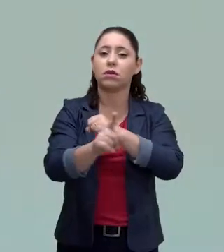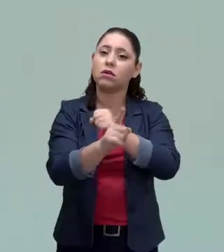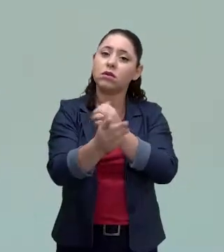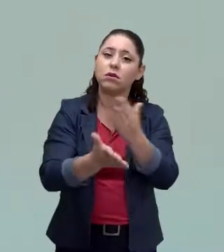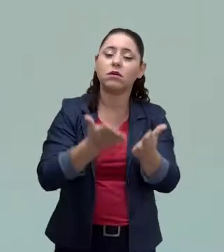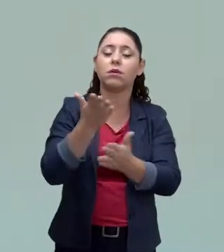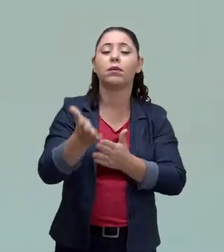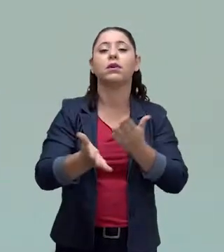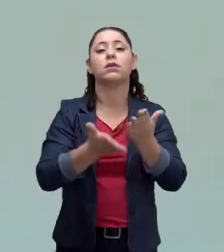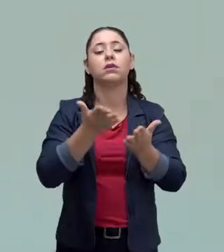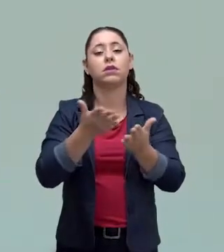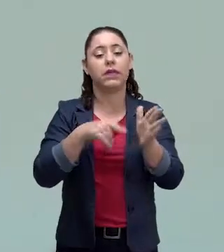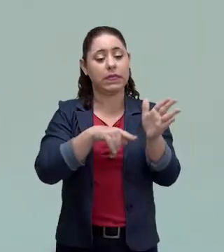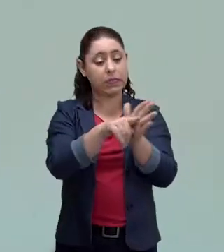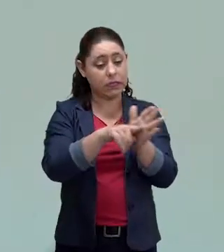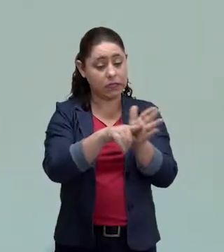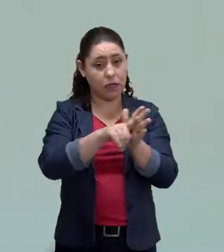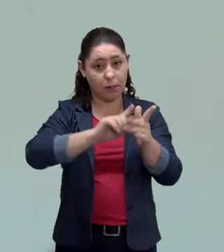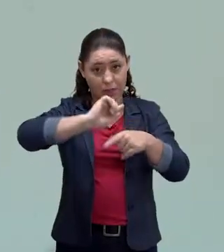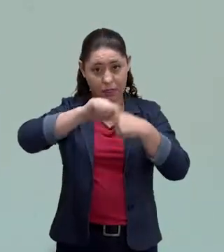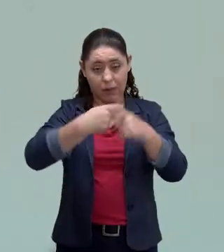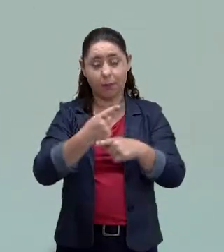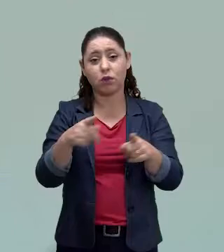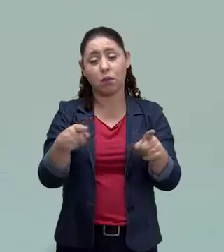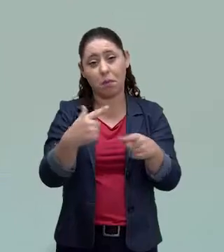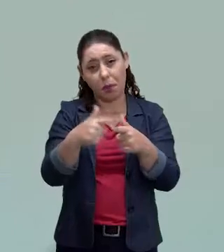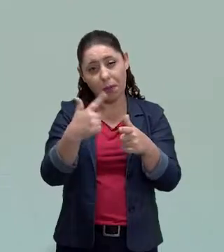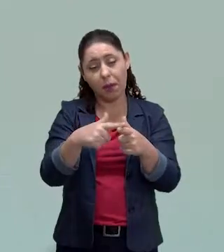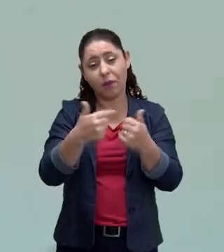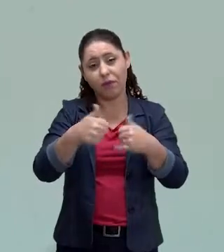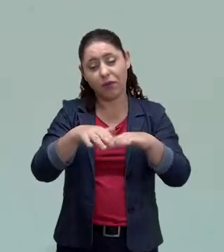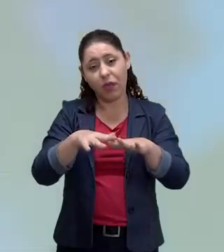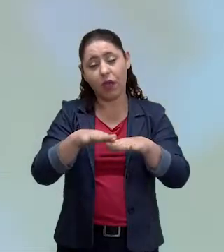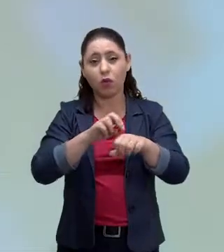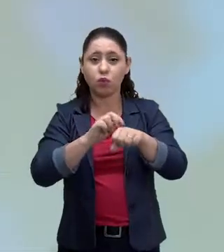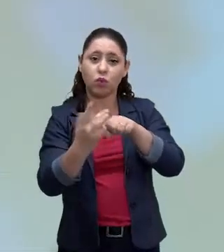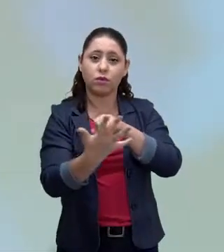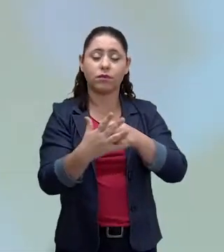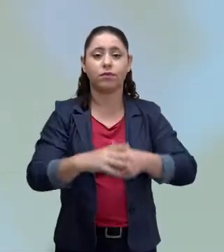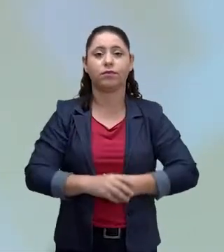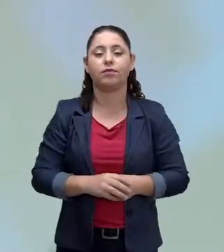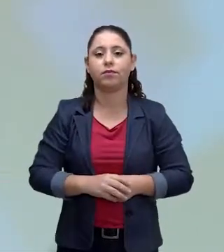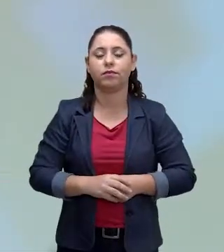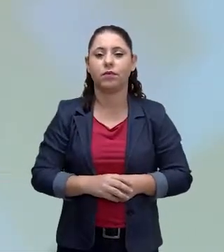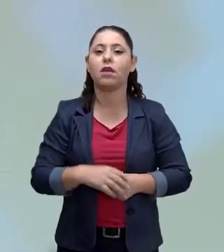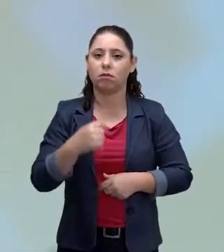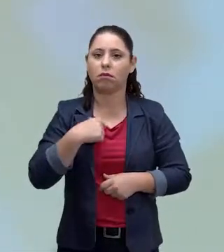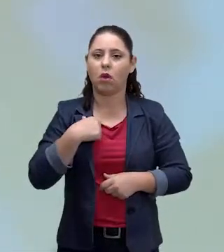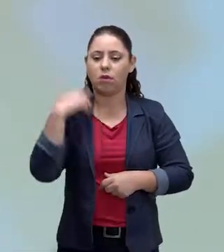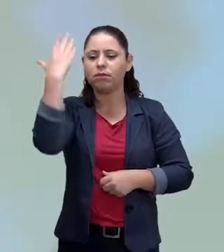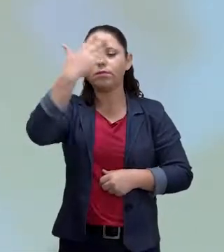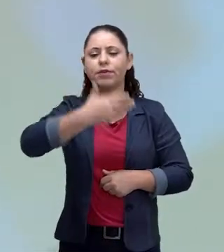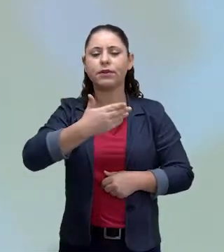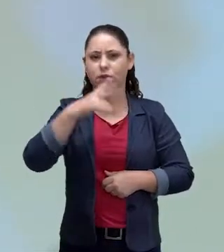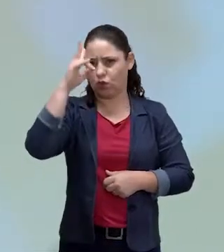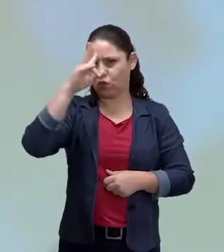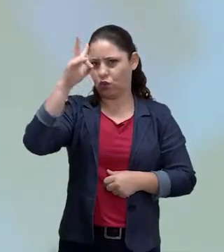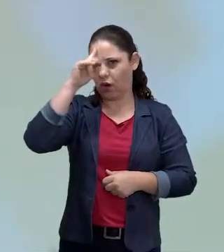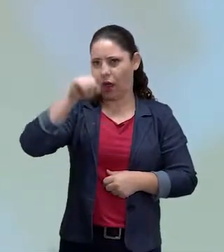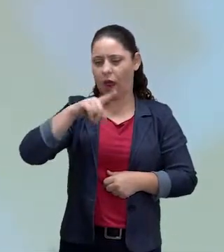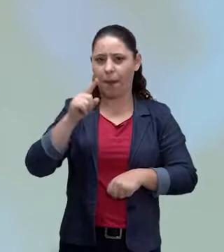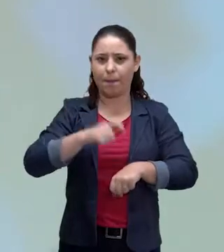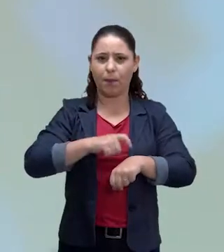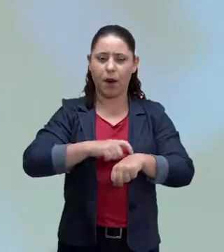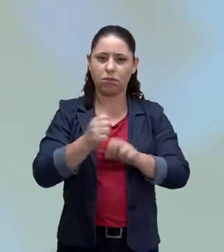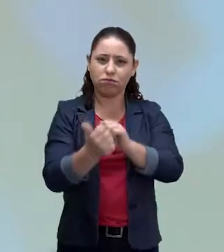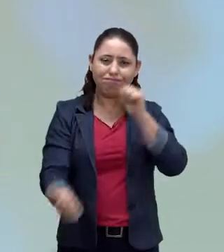terapias e de tratamento de exames pós-Covid, de sequelas pós-Covid. Bom, estar na linha de frente num momento histórico como este é